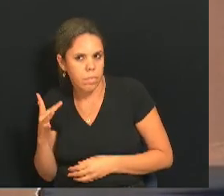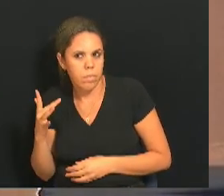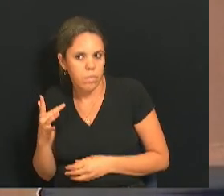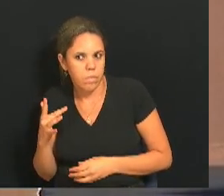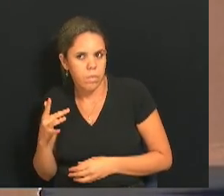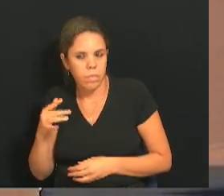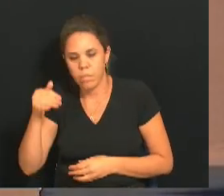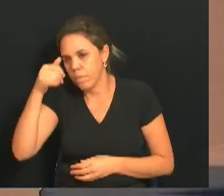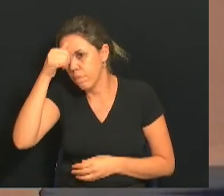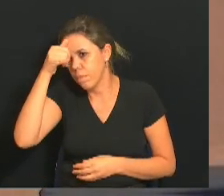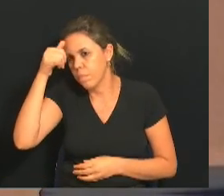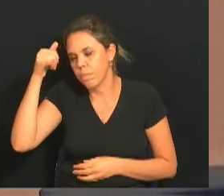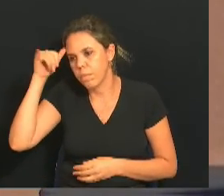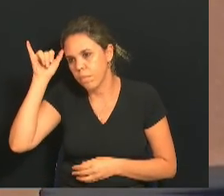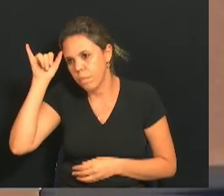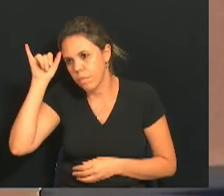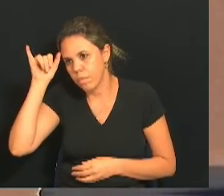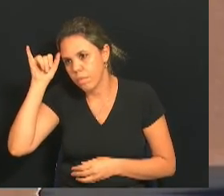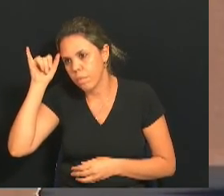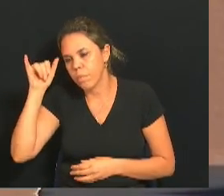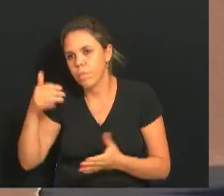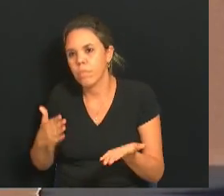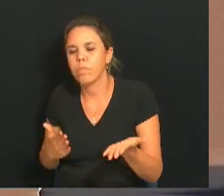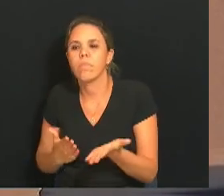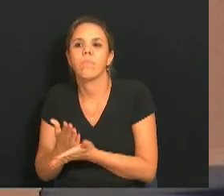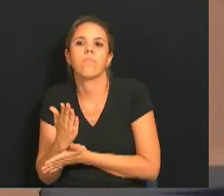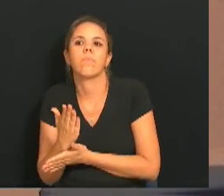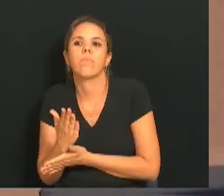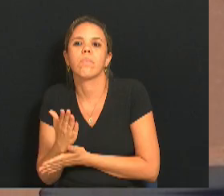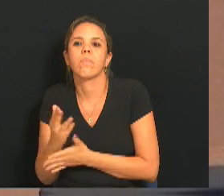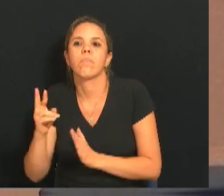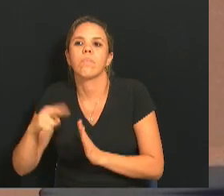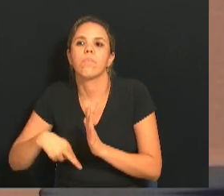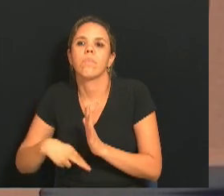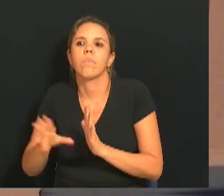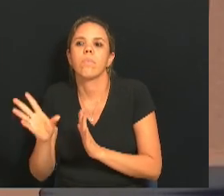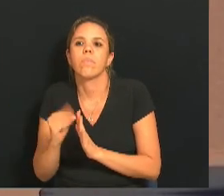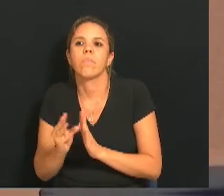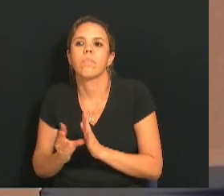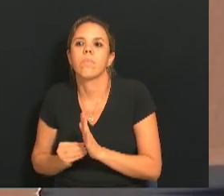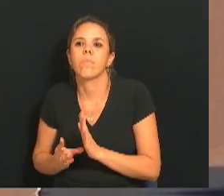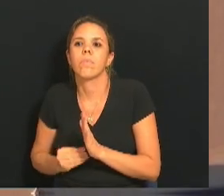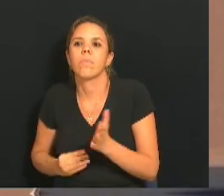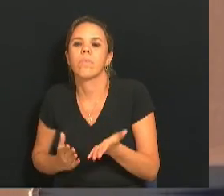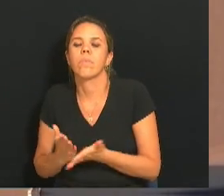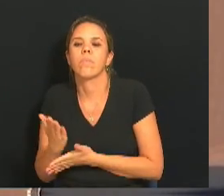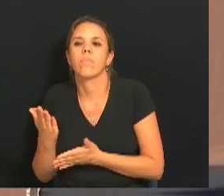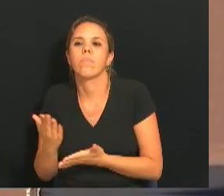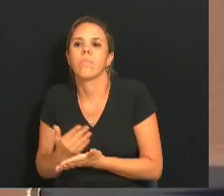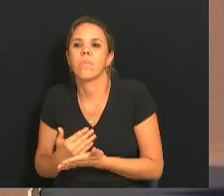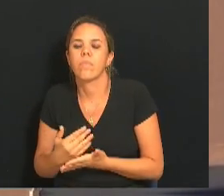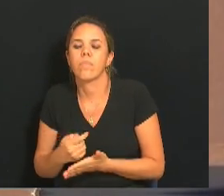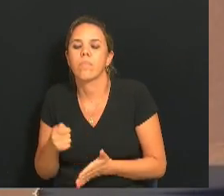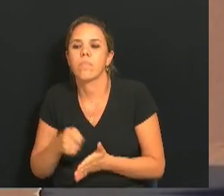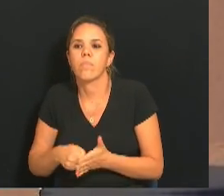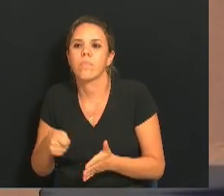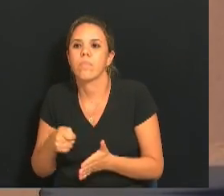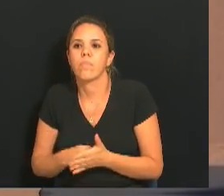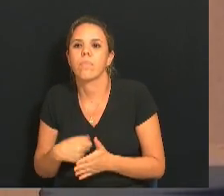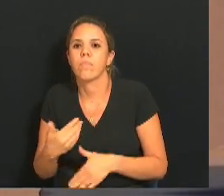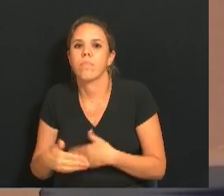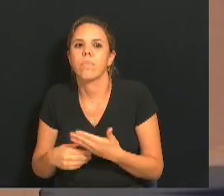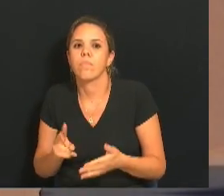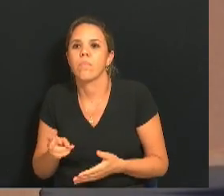vereador Paulo Búfalo, nós aprovamos aqui esse relatório. Com o relatório aprovado, nós vamos dar aí encaminhamento e